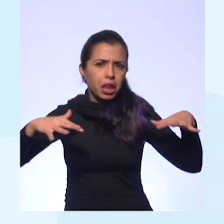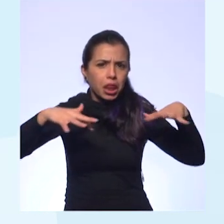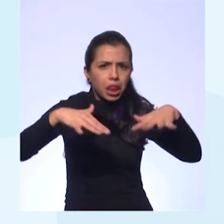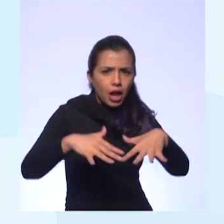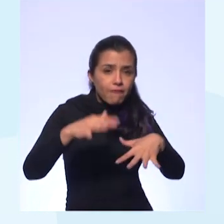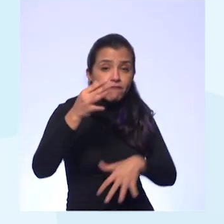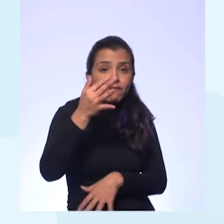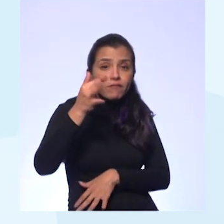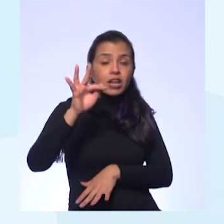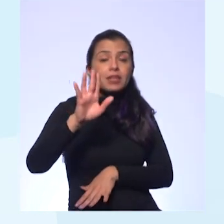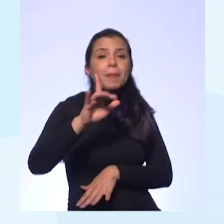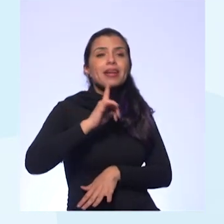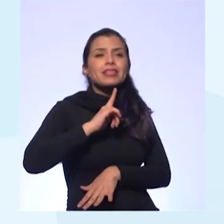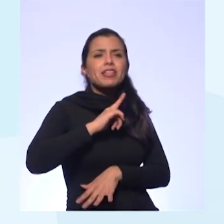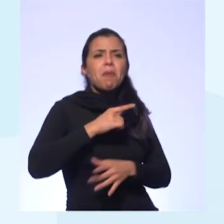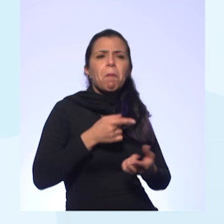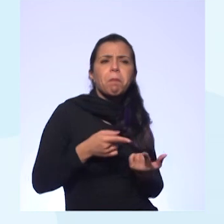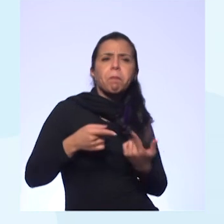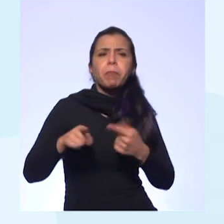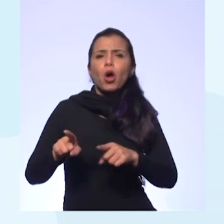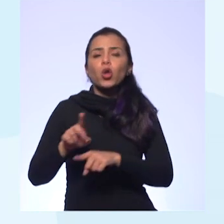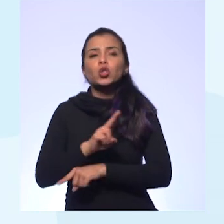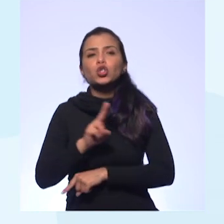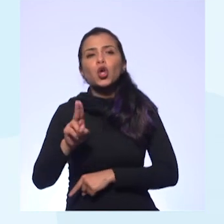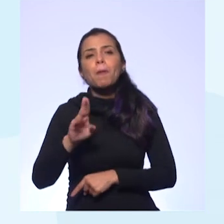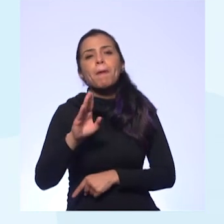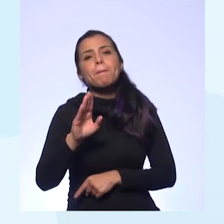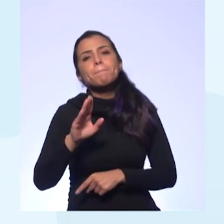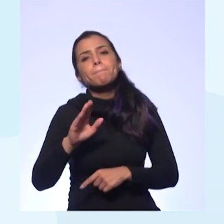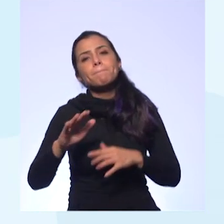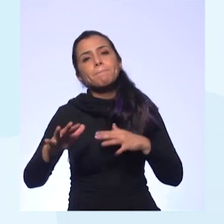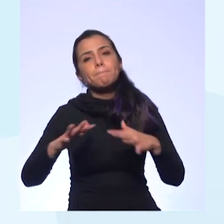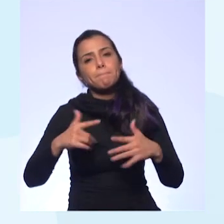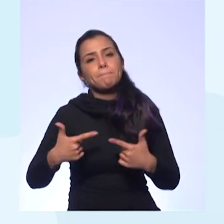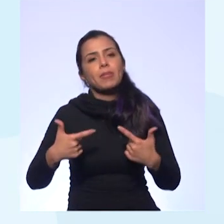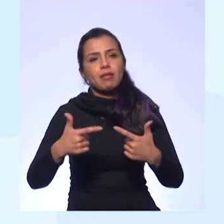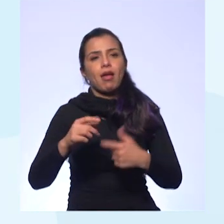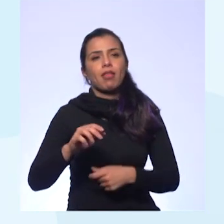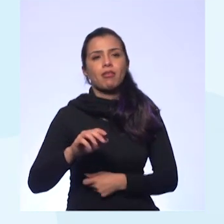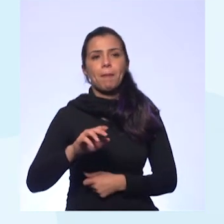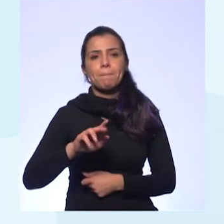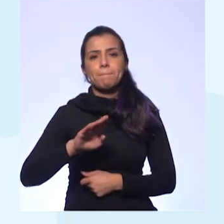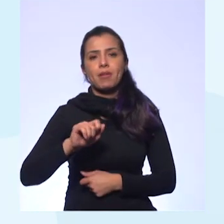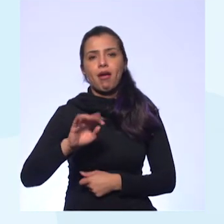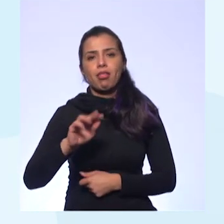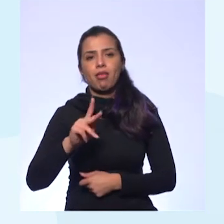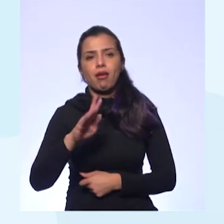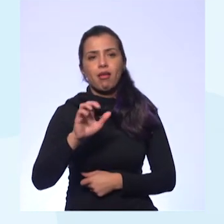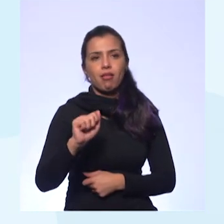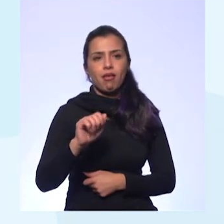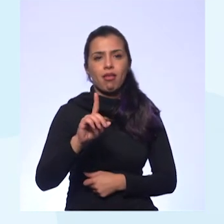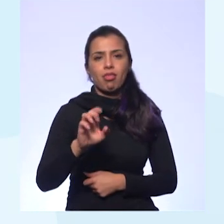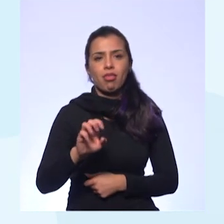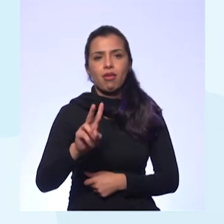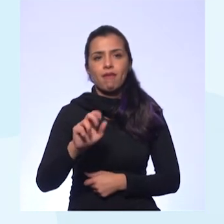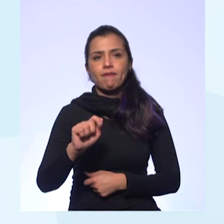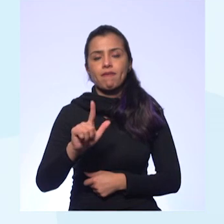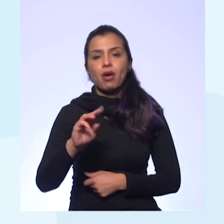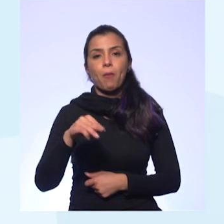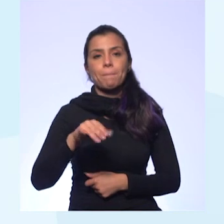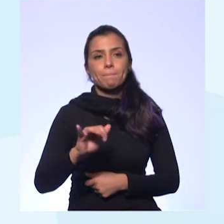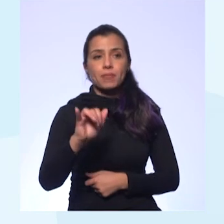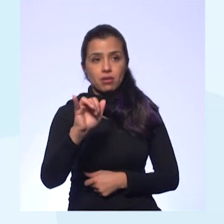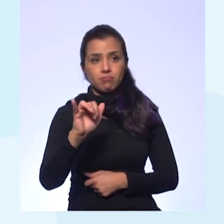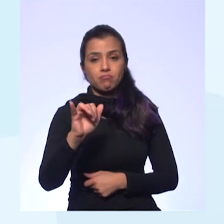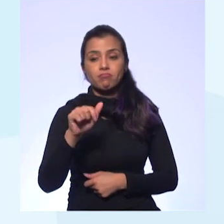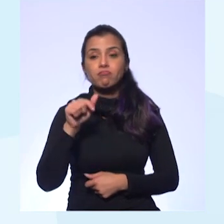chamada Batalha de Valmy, que aconteceu em setembro de 1792. E nesse contexto